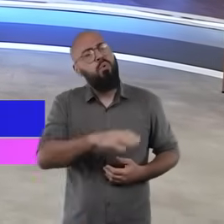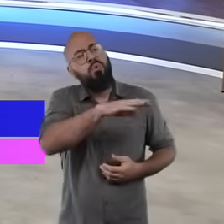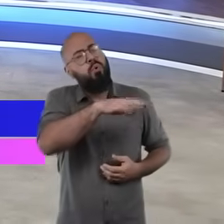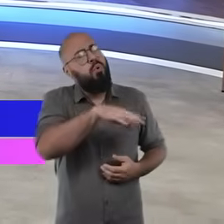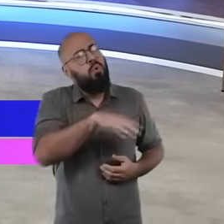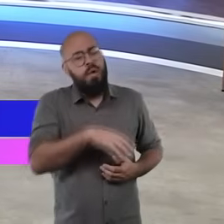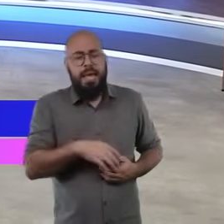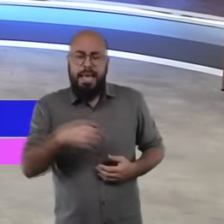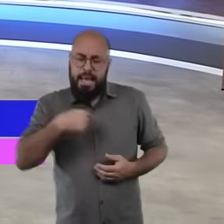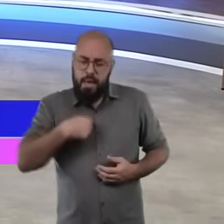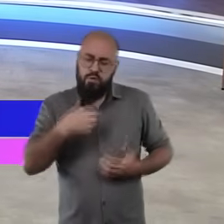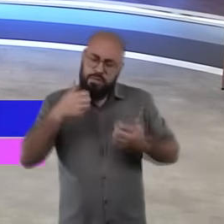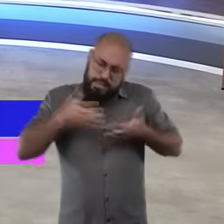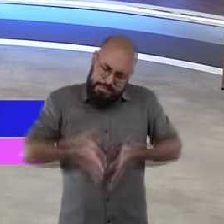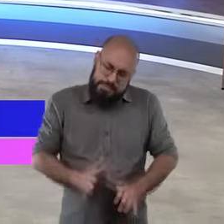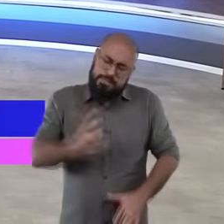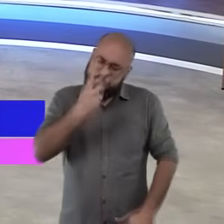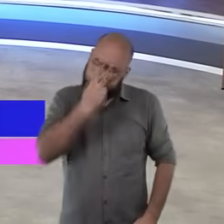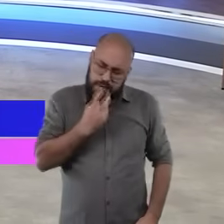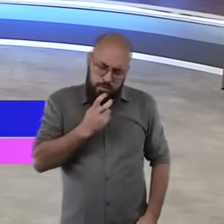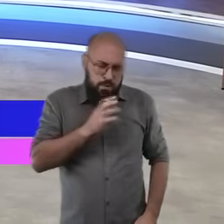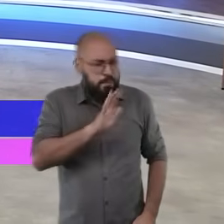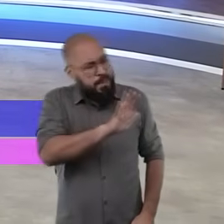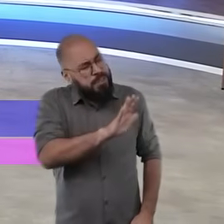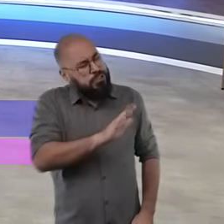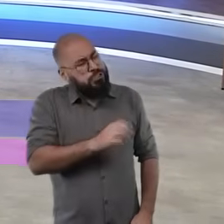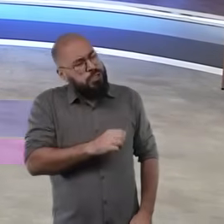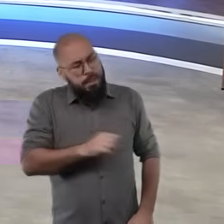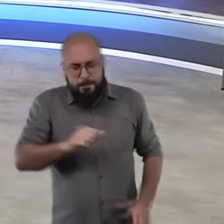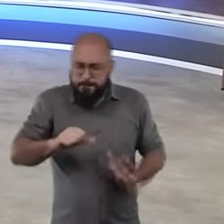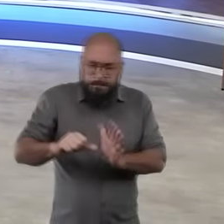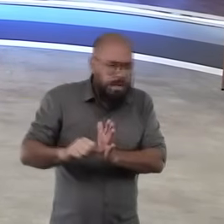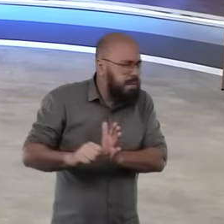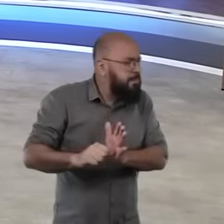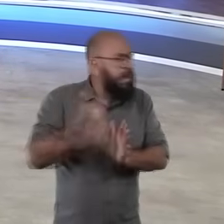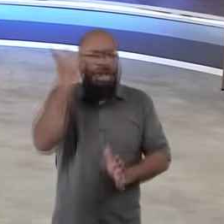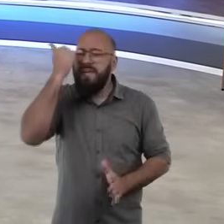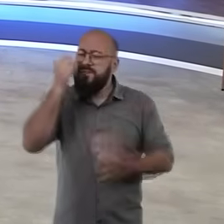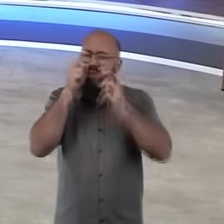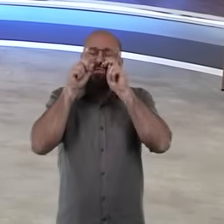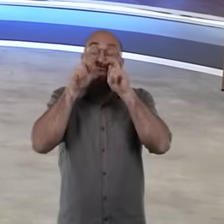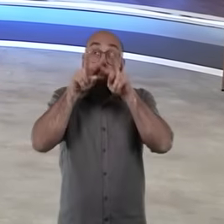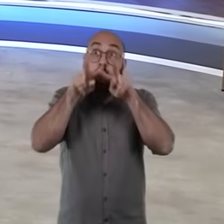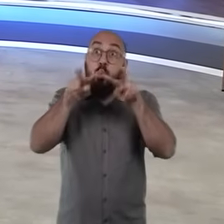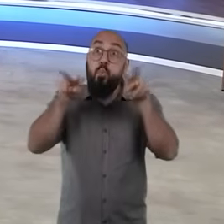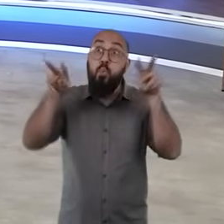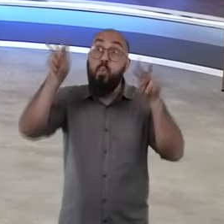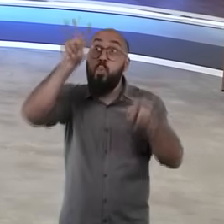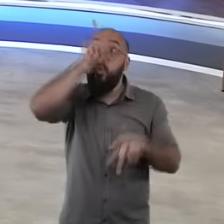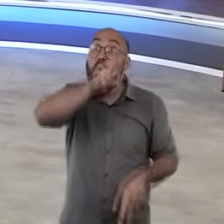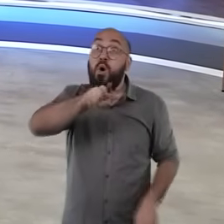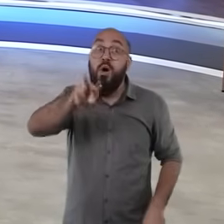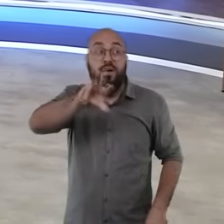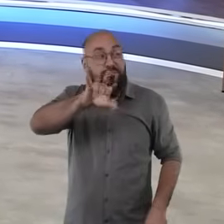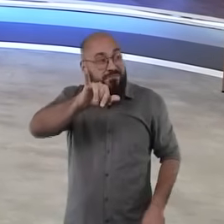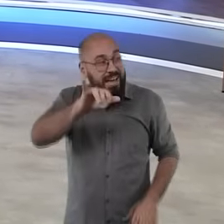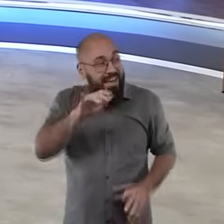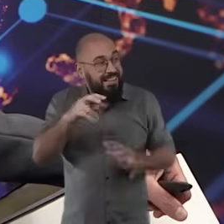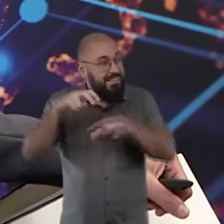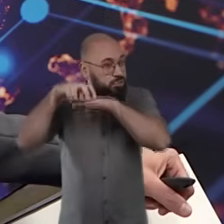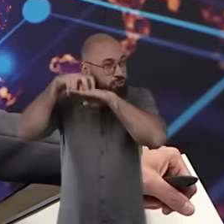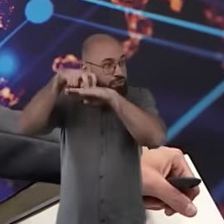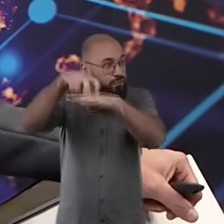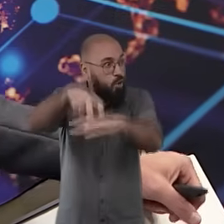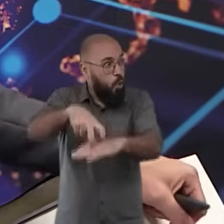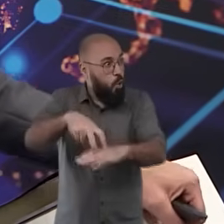cego. Mas a primeira coisa que eu vou ver será a volta de Jesus nas nuvens dos céus. E